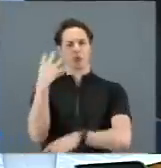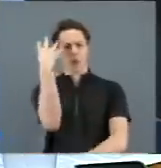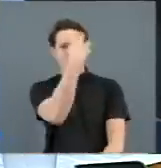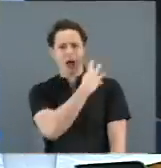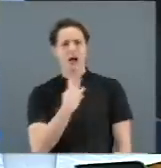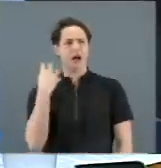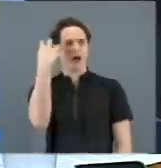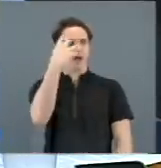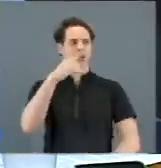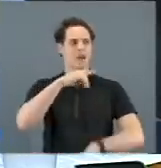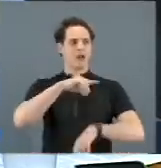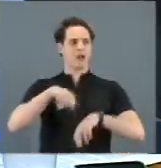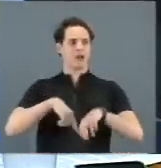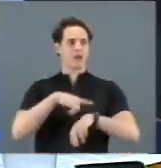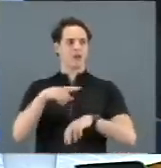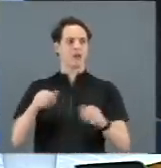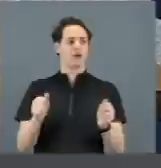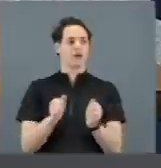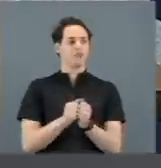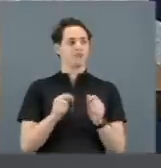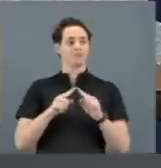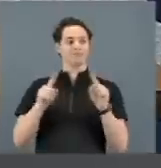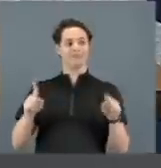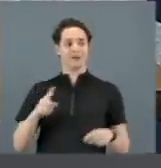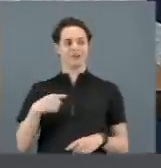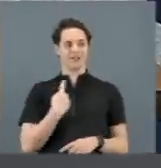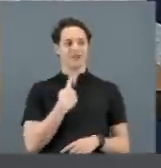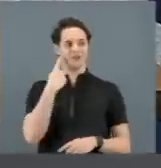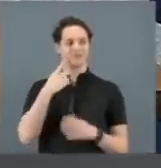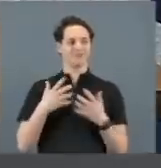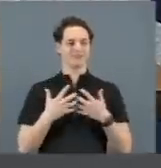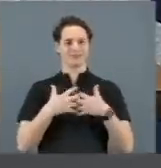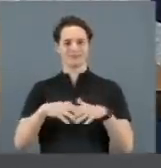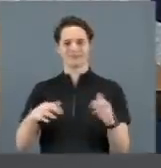4 horas e meia, alguém vira a senhora aqui,